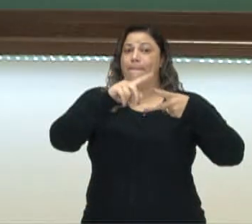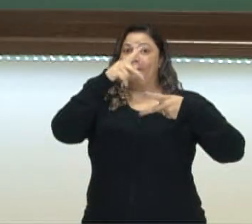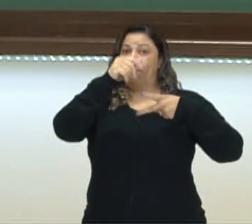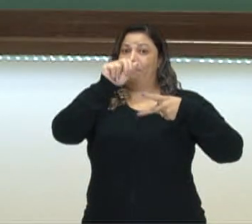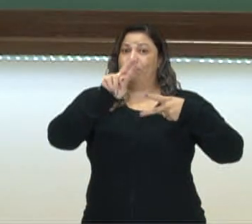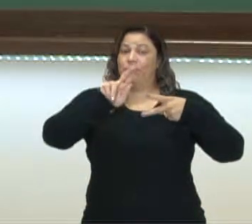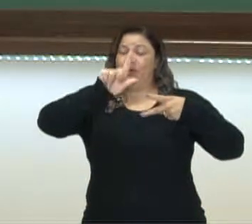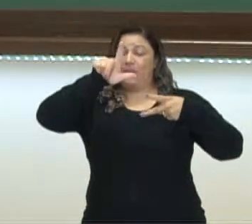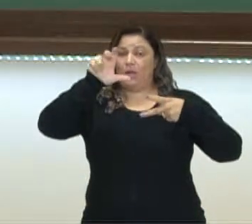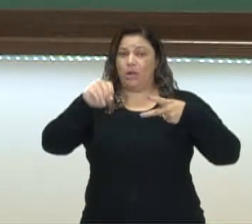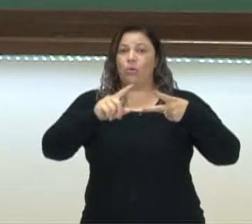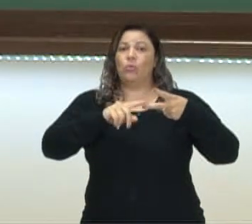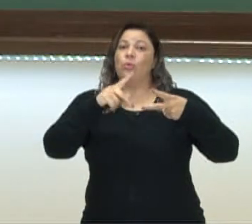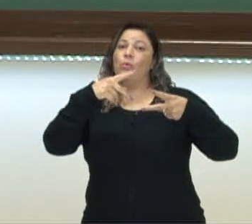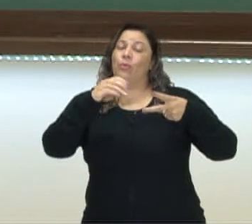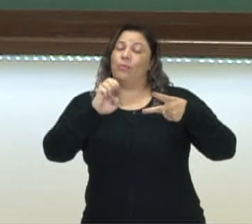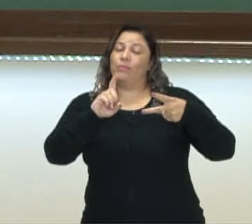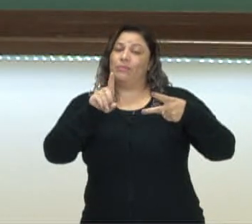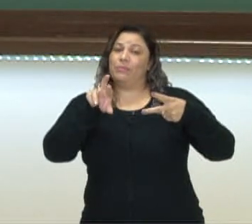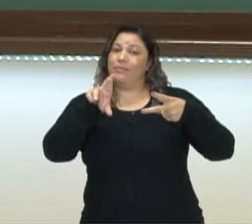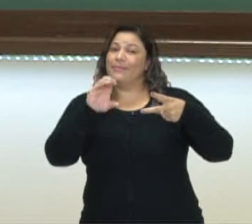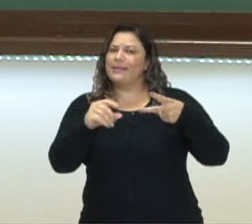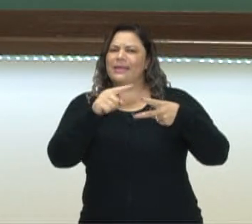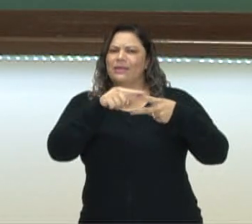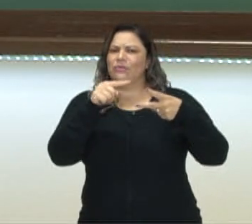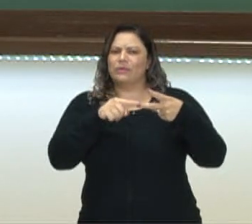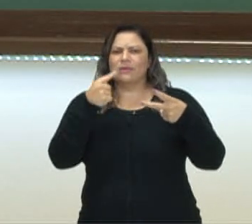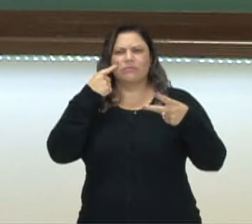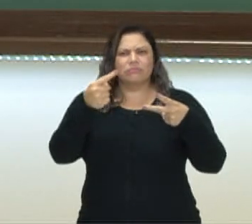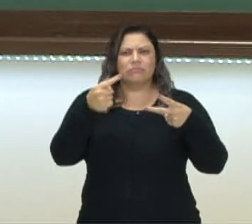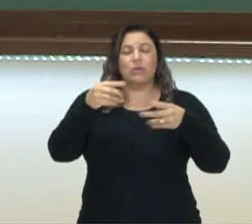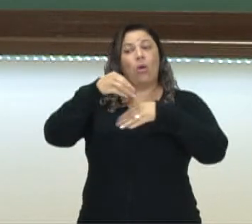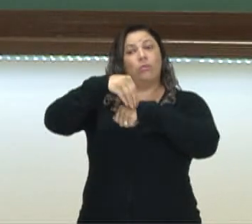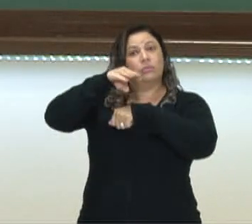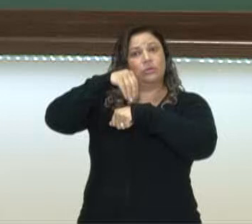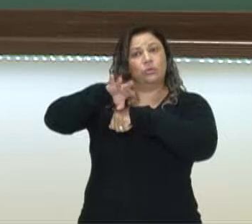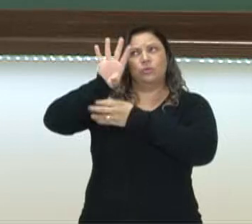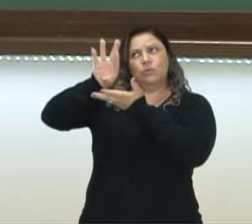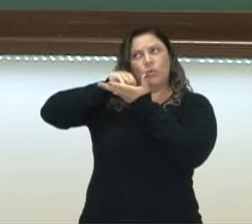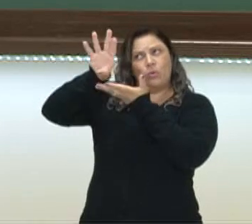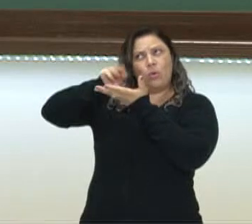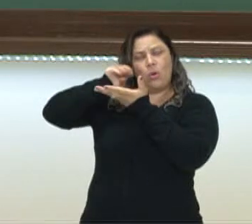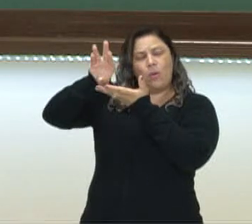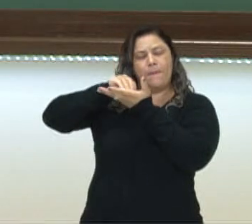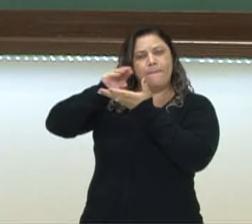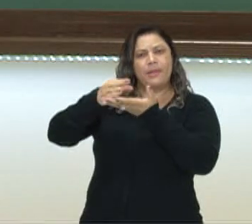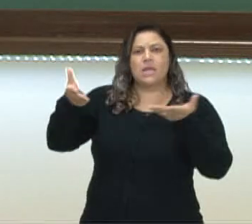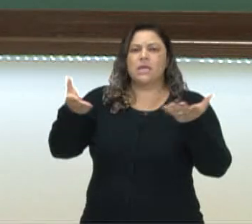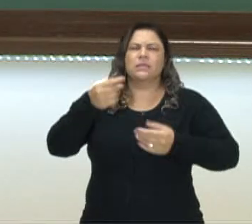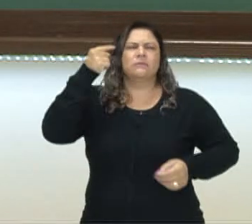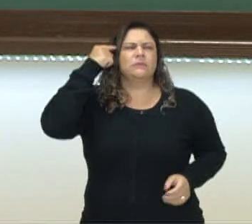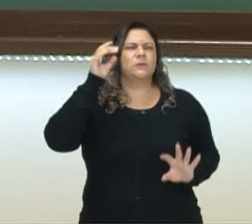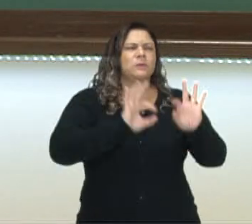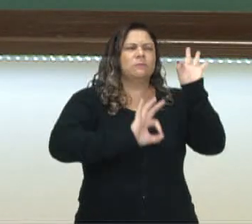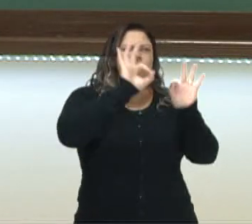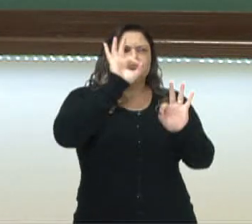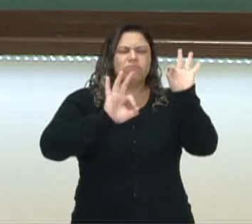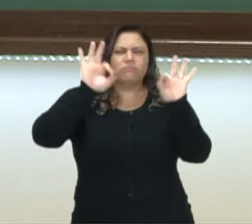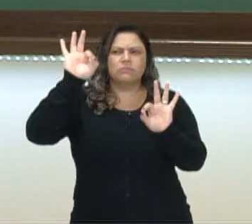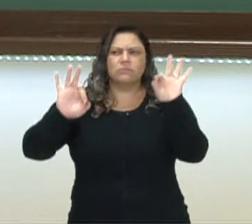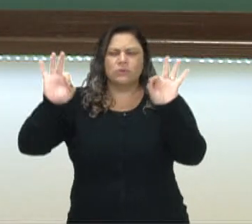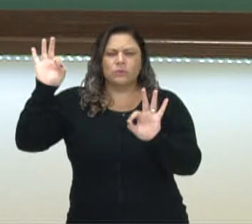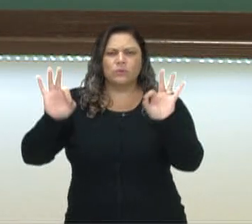então a dica que a professora dá é que vão copiando isso daí no caderno e já pensando como é que vocês podem organizar o pensamento